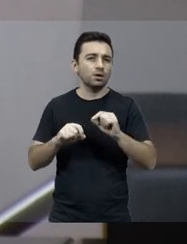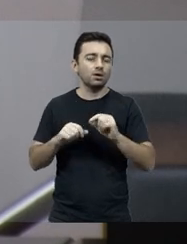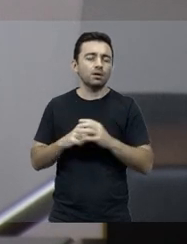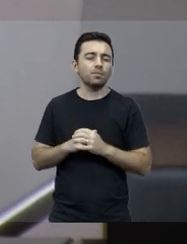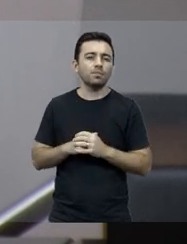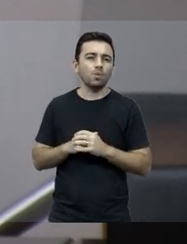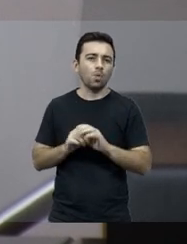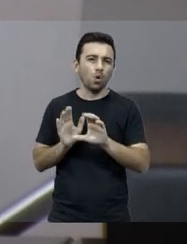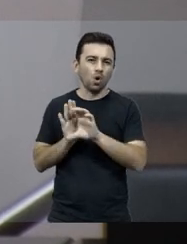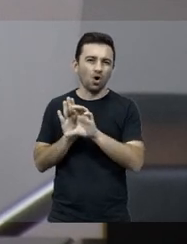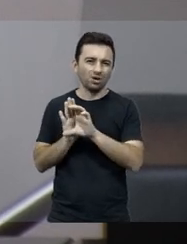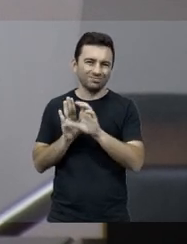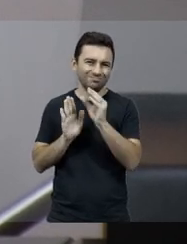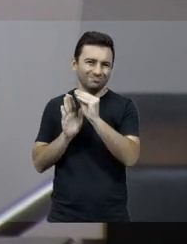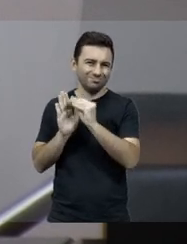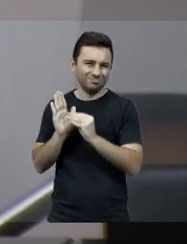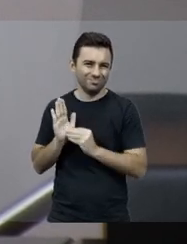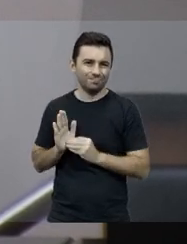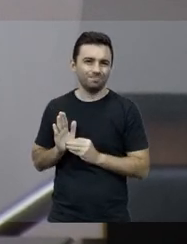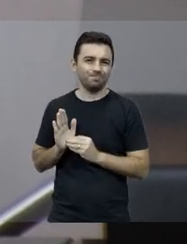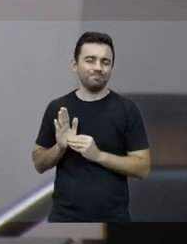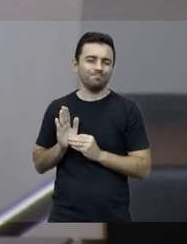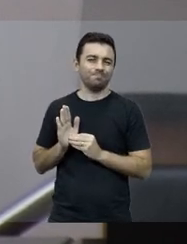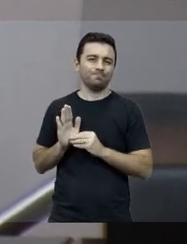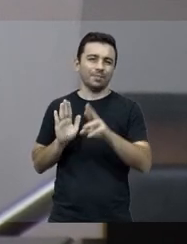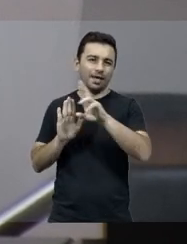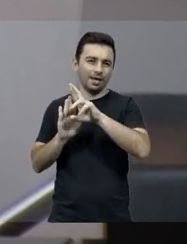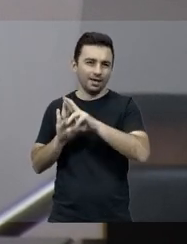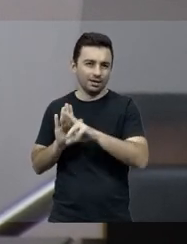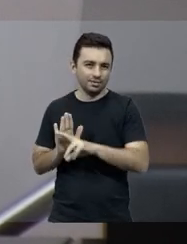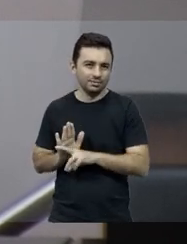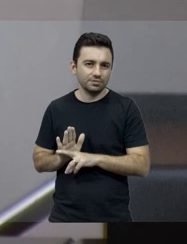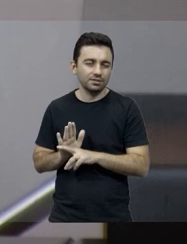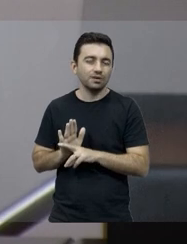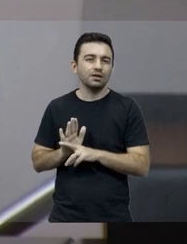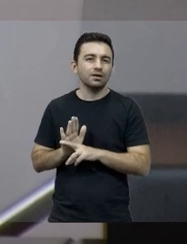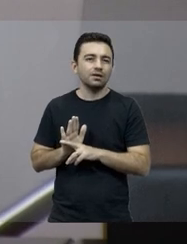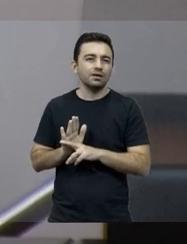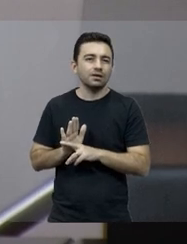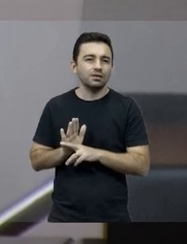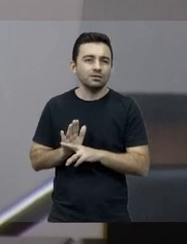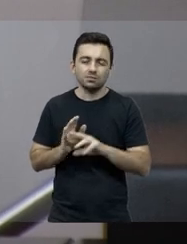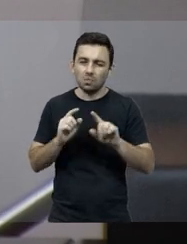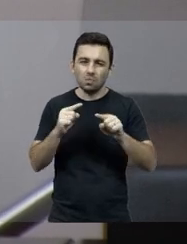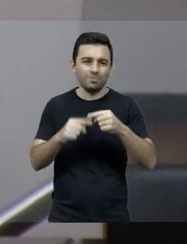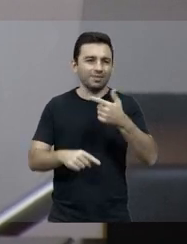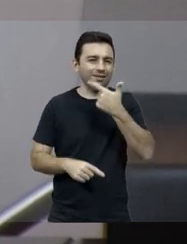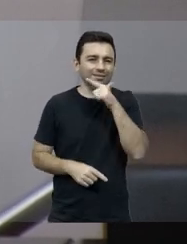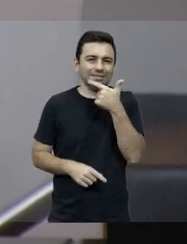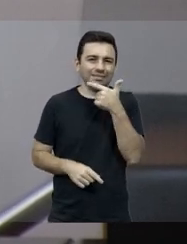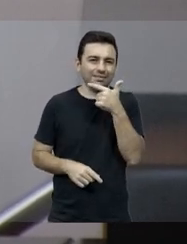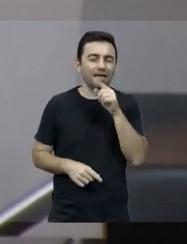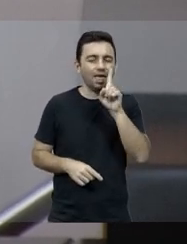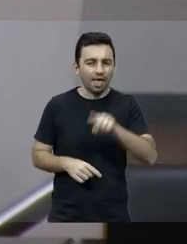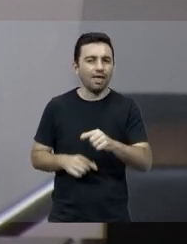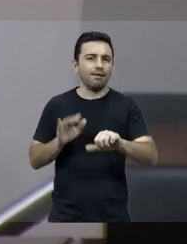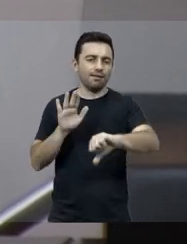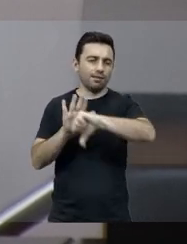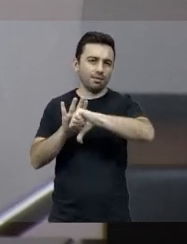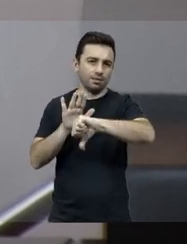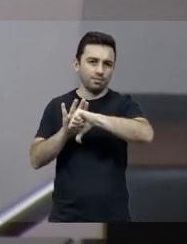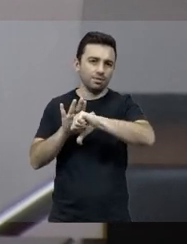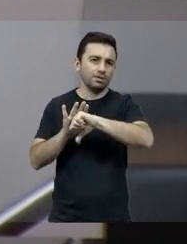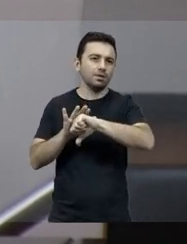Mais um minuto, deputado. Obrigado, senhor presidente. Pedofilia, de fato, não é humor. Pedofilia é crime. E, como